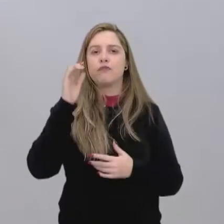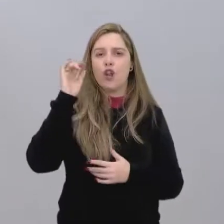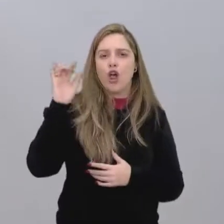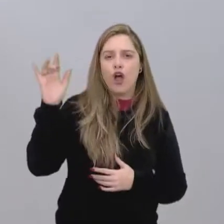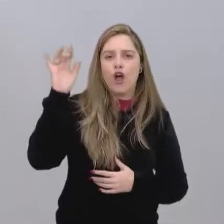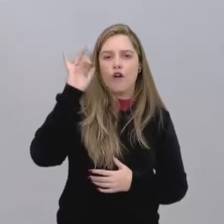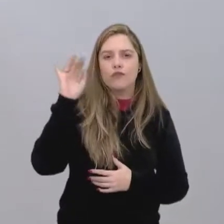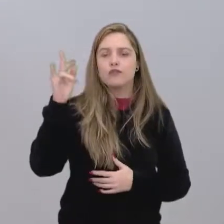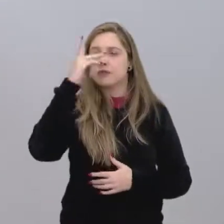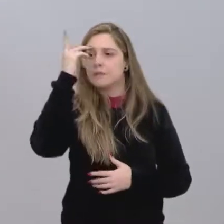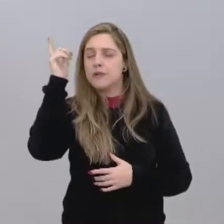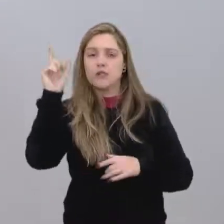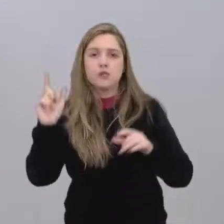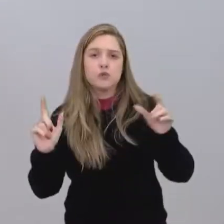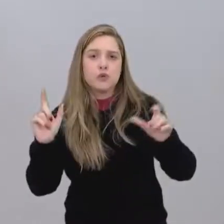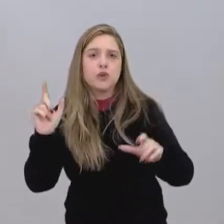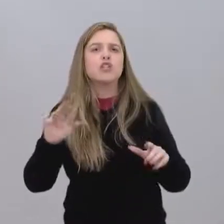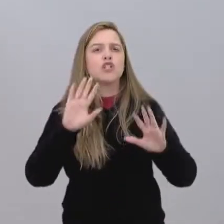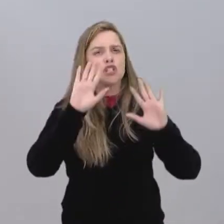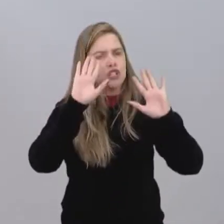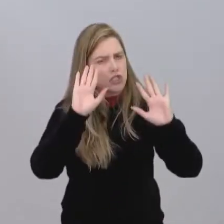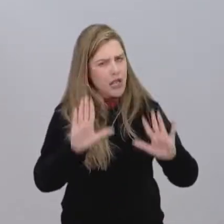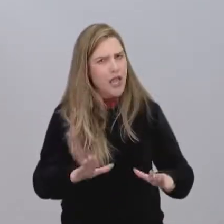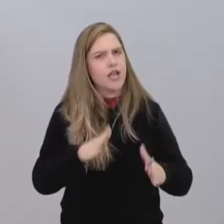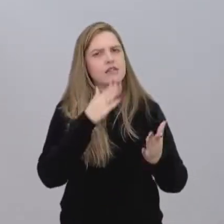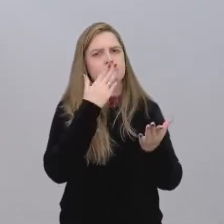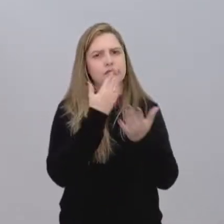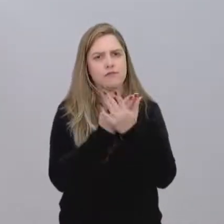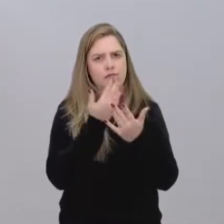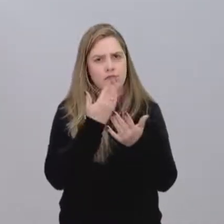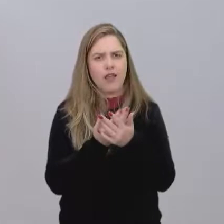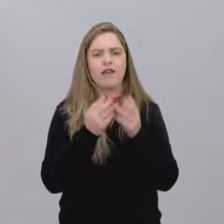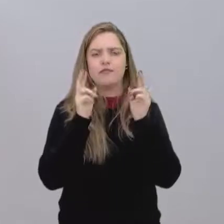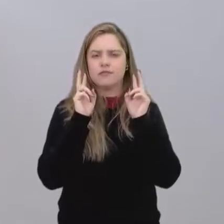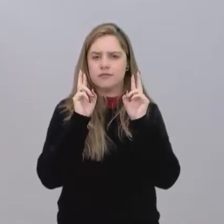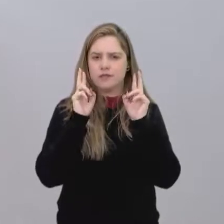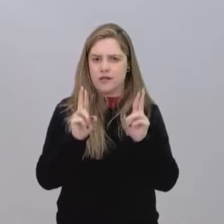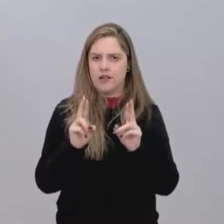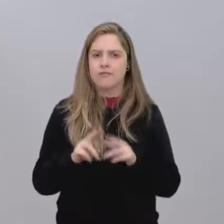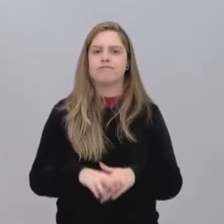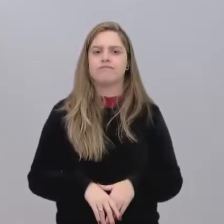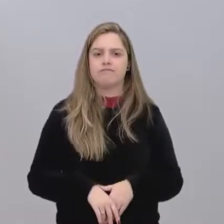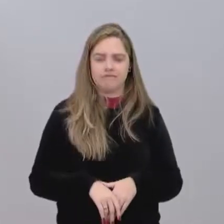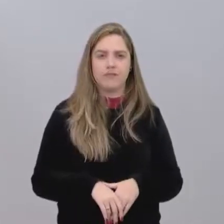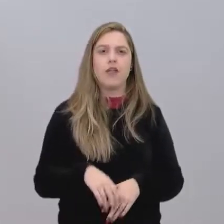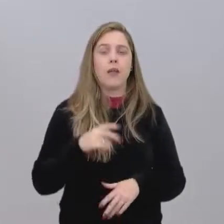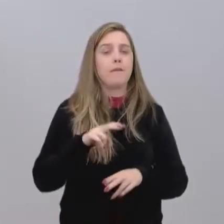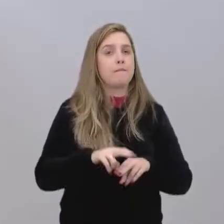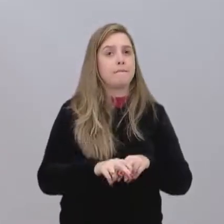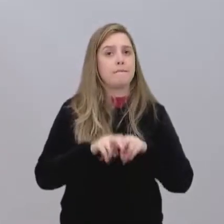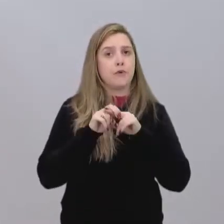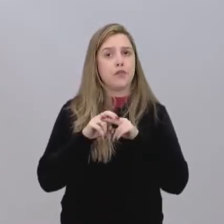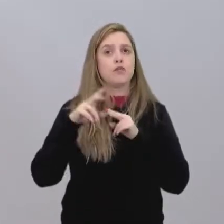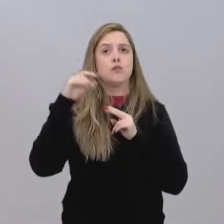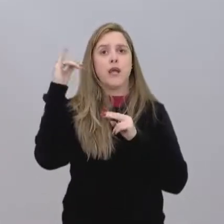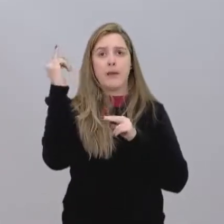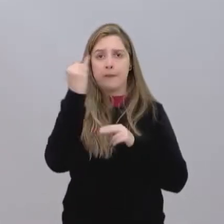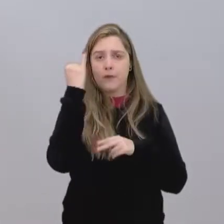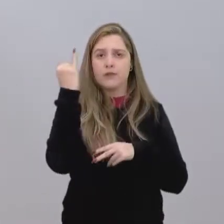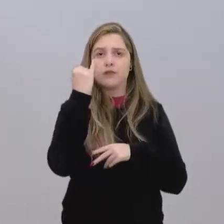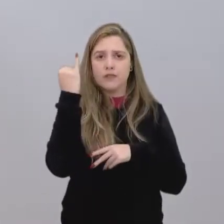em pessoas que já estudaram aí a respeito desse tema. Então, por isso, né, é importante